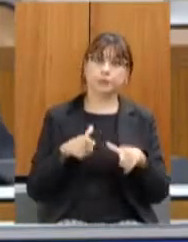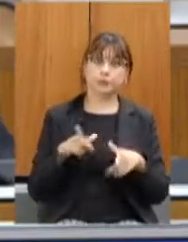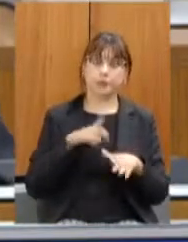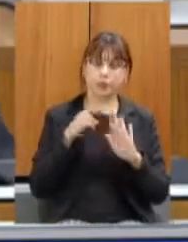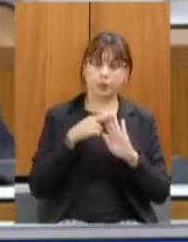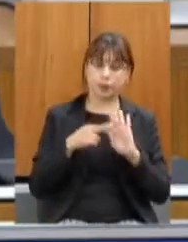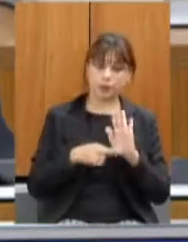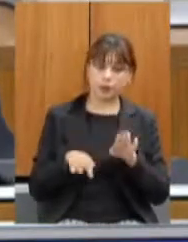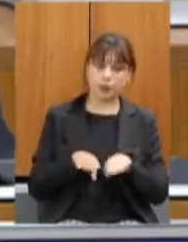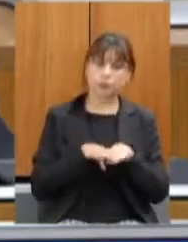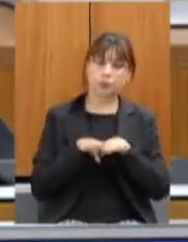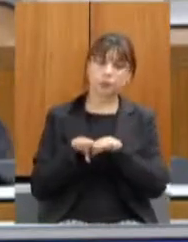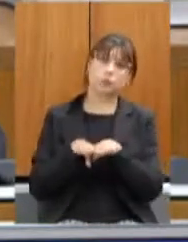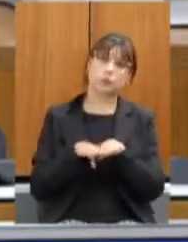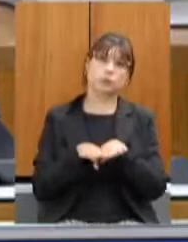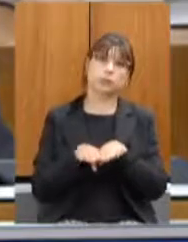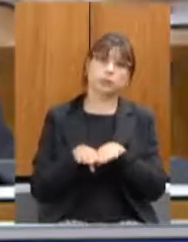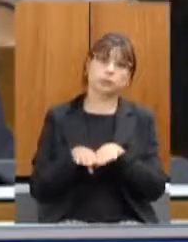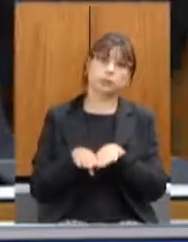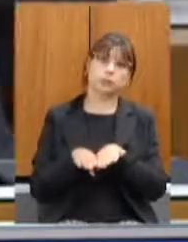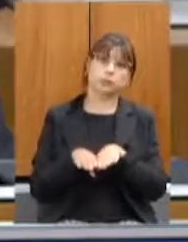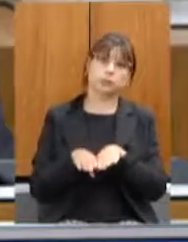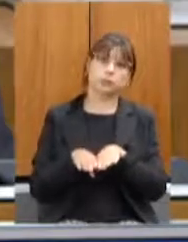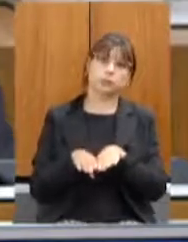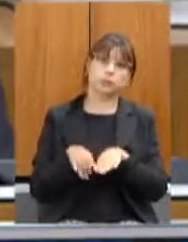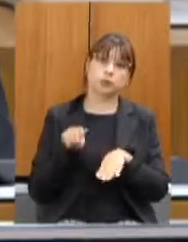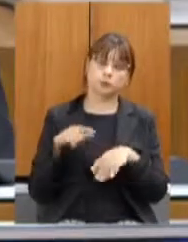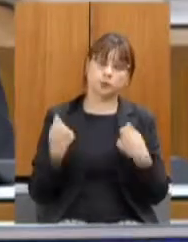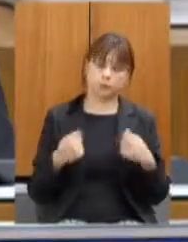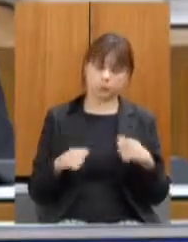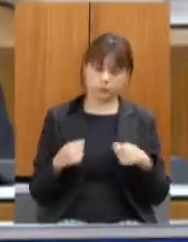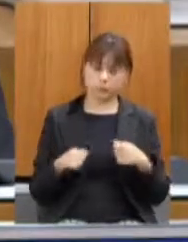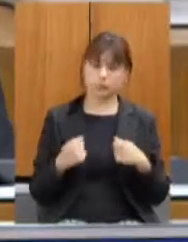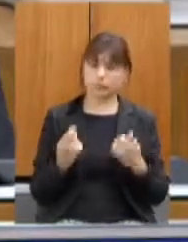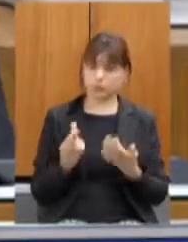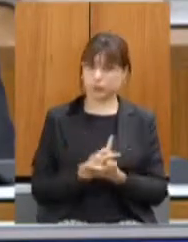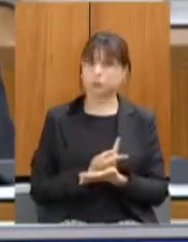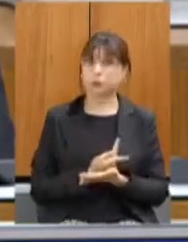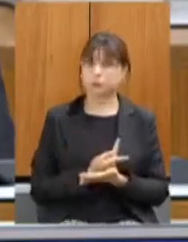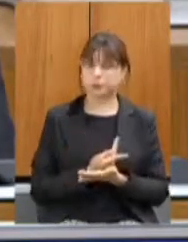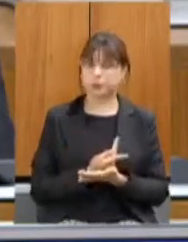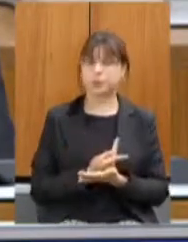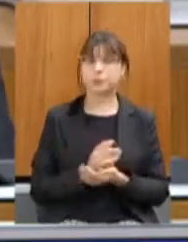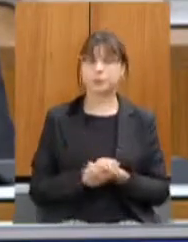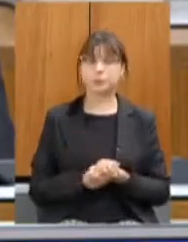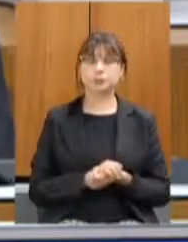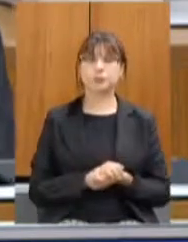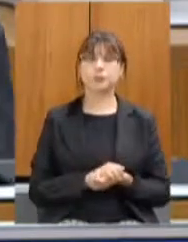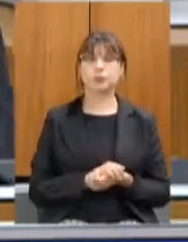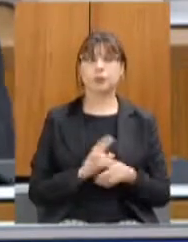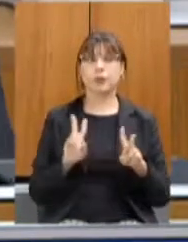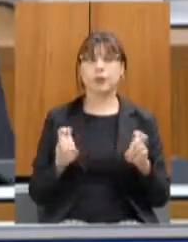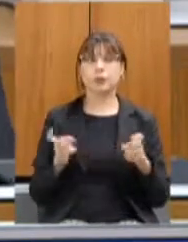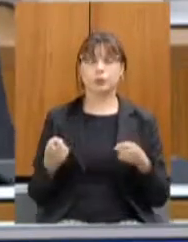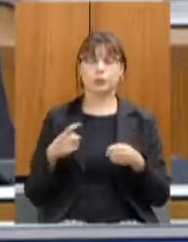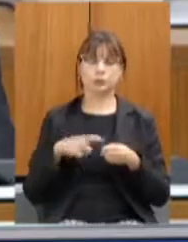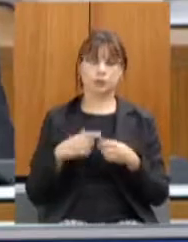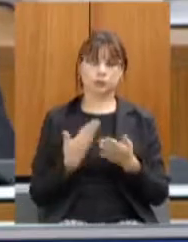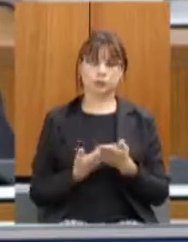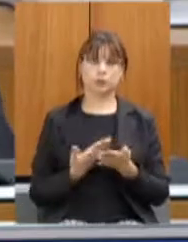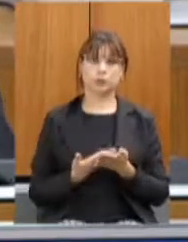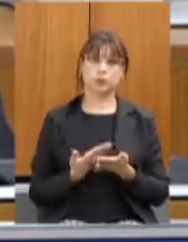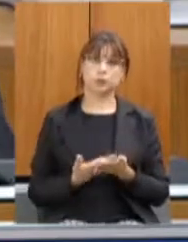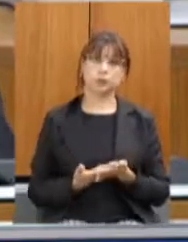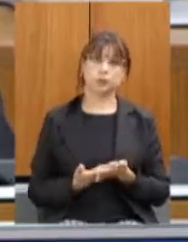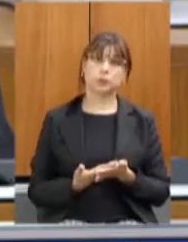regulação da rede eu acho que isso é uma necessidade que nós temos que caminhar em relação a volta às